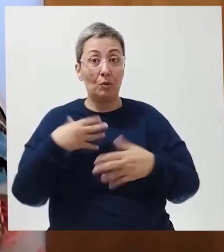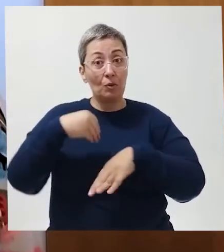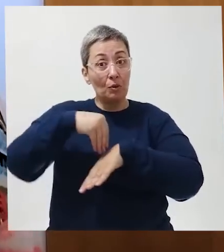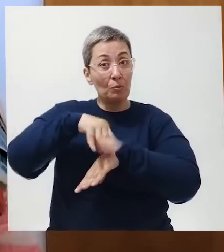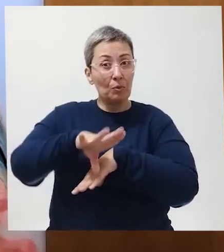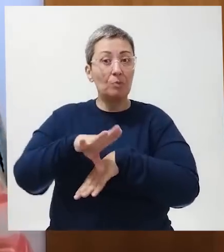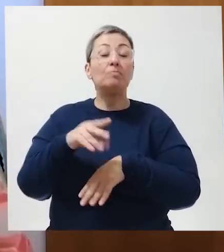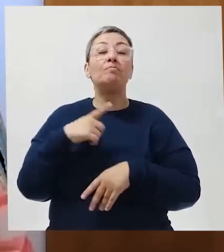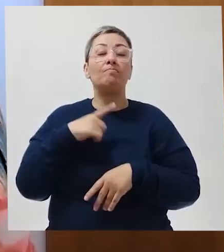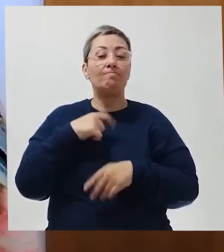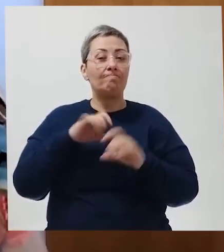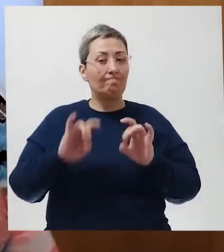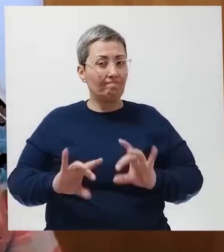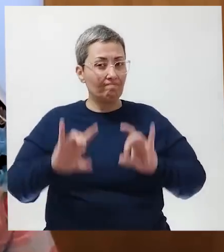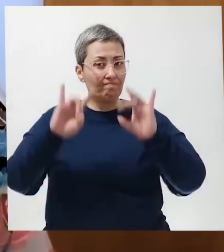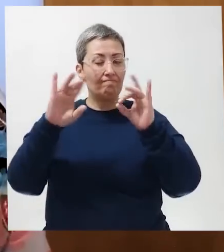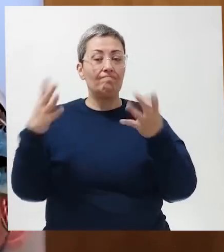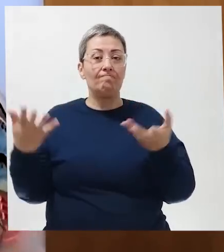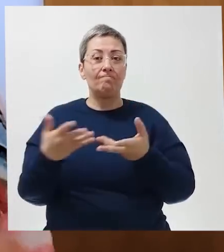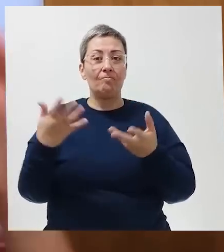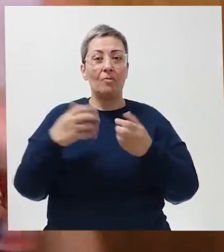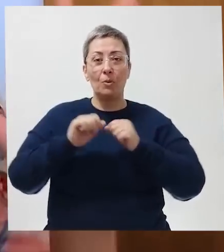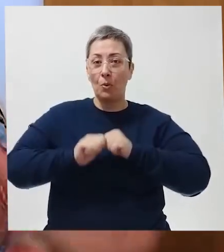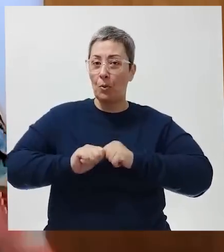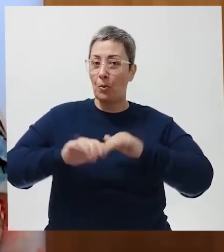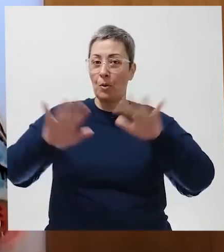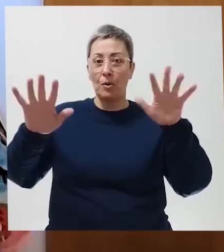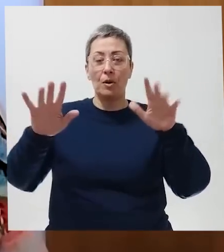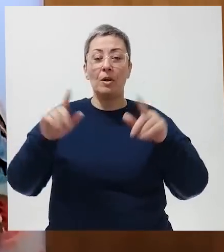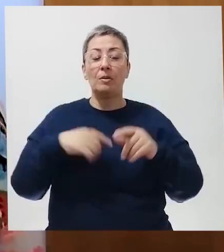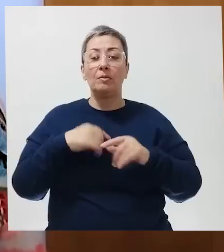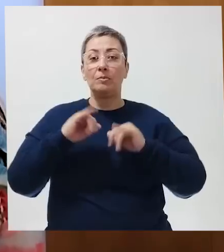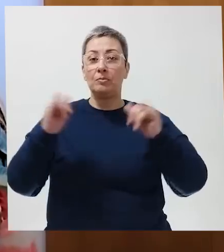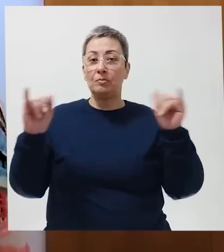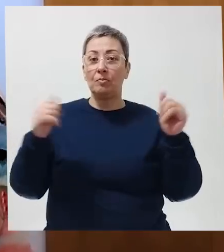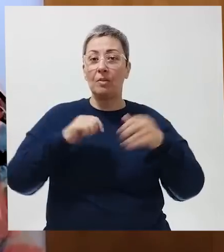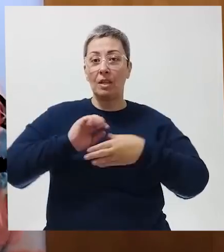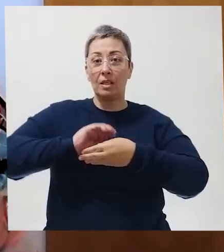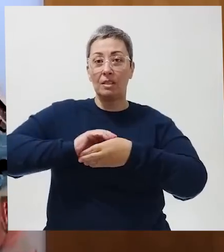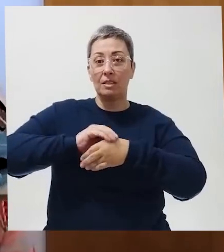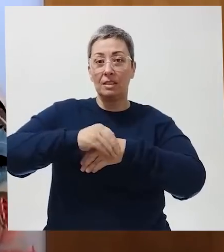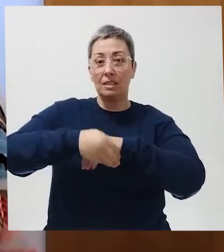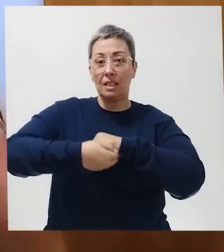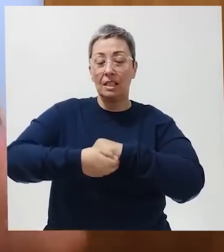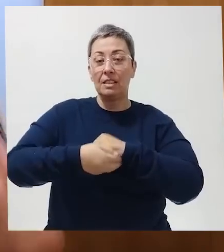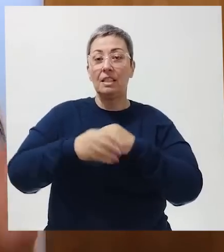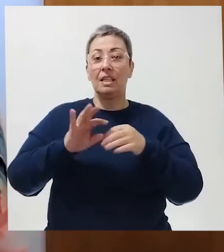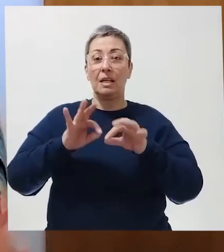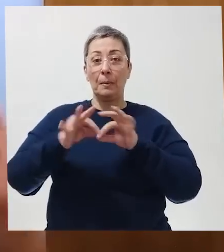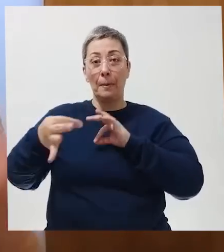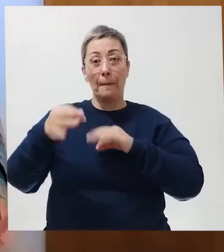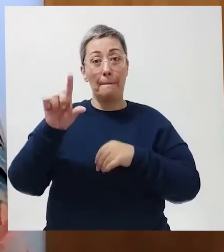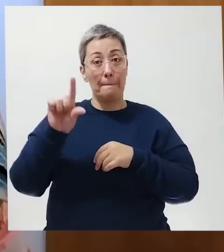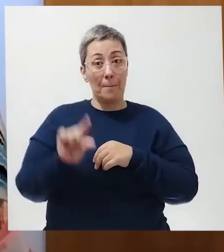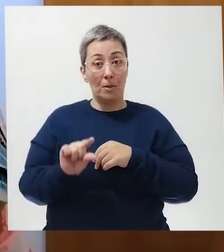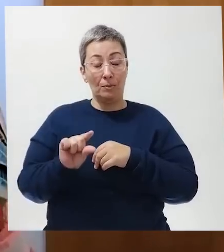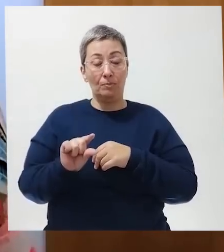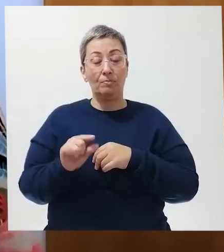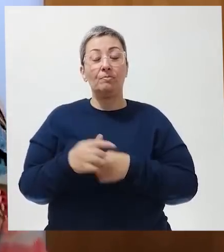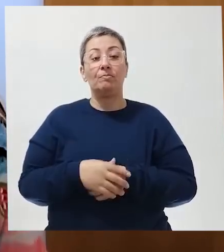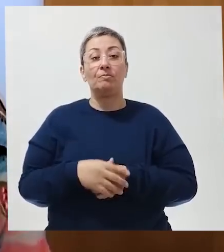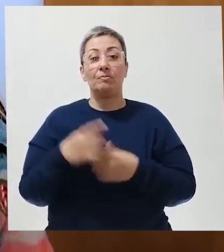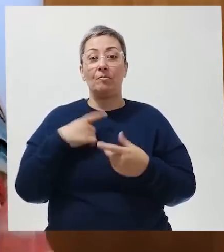hoje, eu vou deixar uma dica muito especial para você espalhar para todo mundo. Descasque mais e desembale